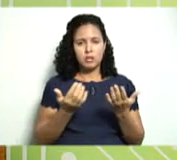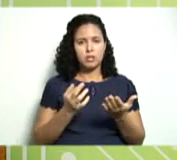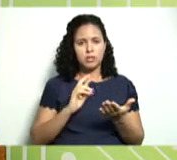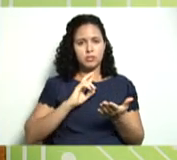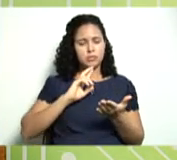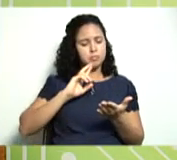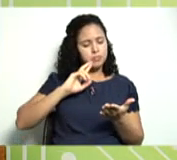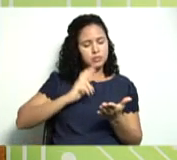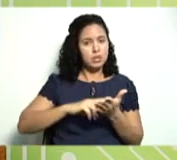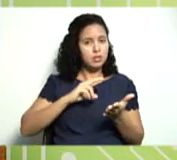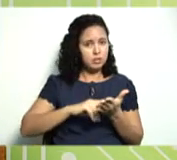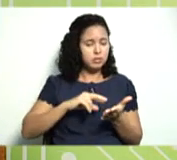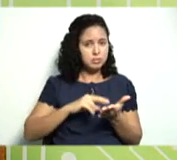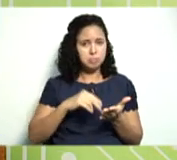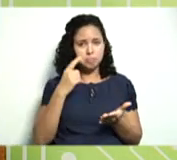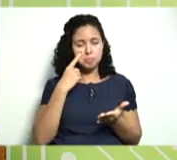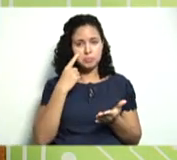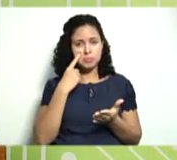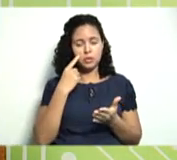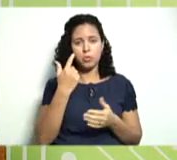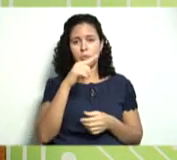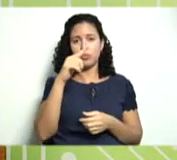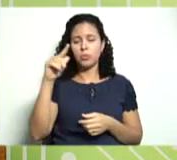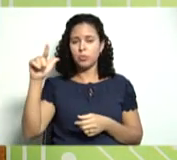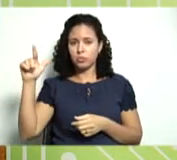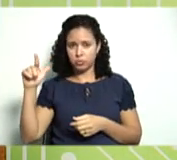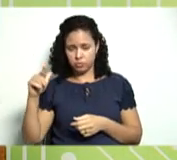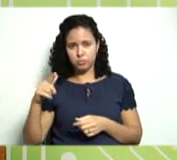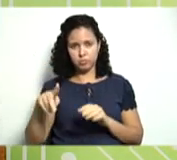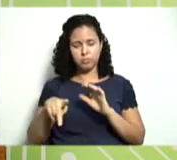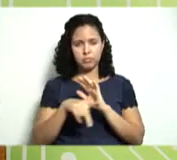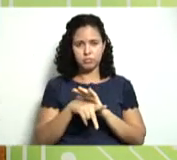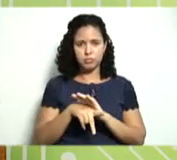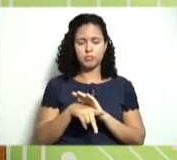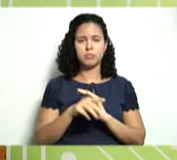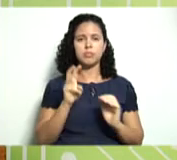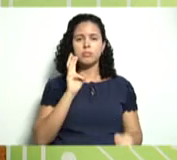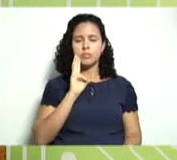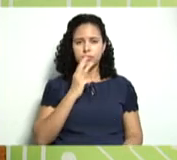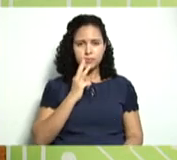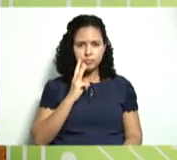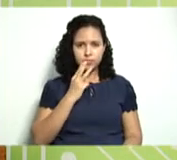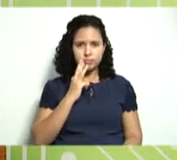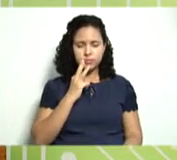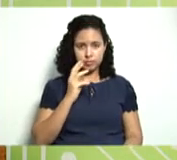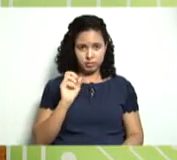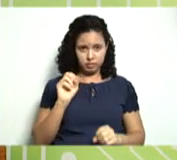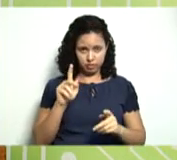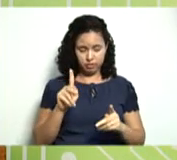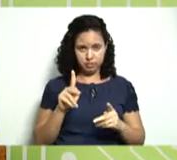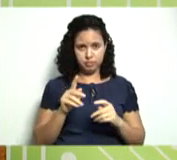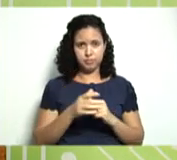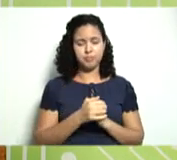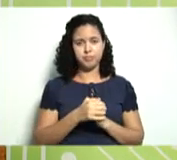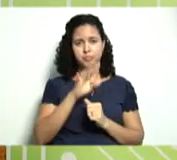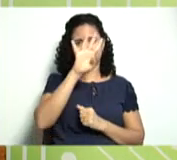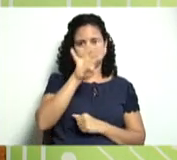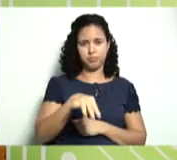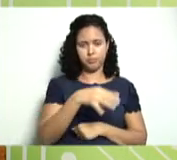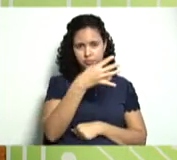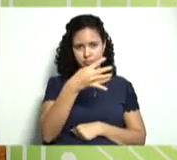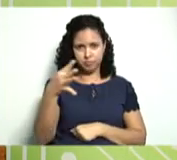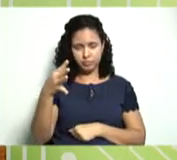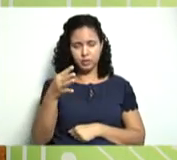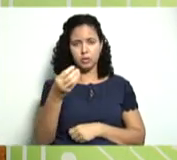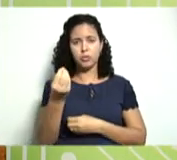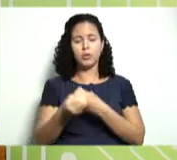correções porém foi mostrar alguns outros recursos além do que foi mostrado porém é tabelas não são como